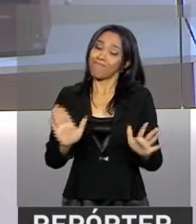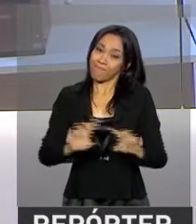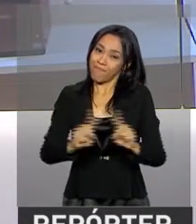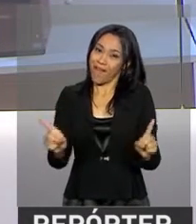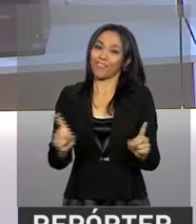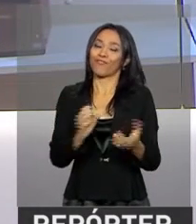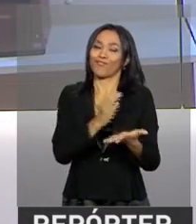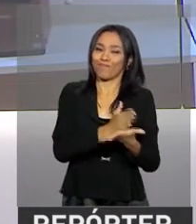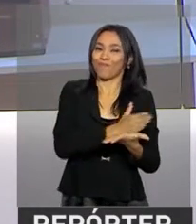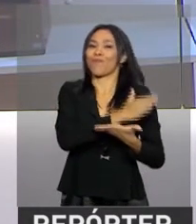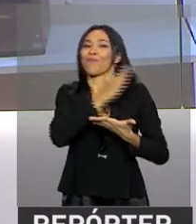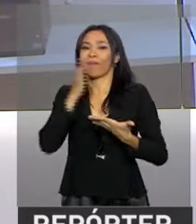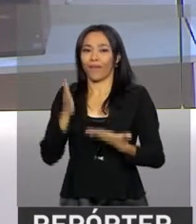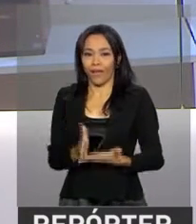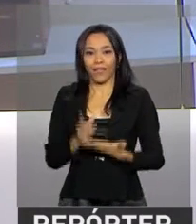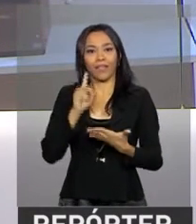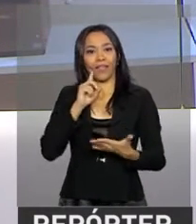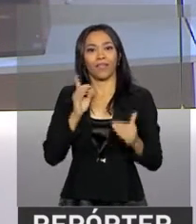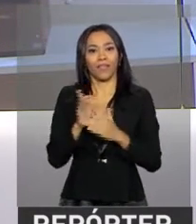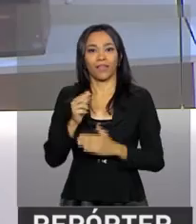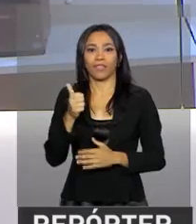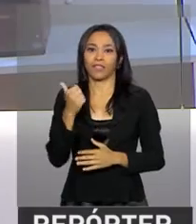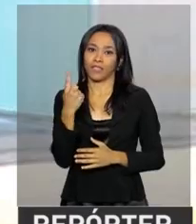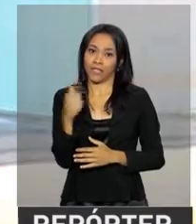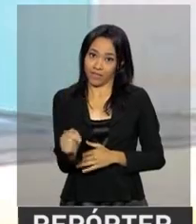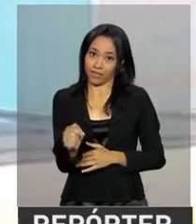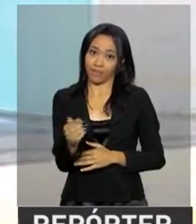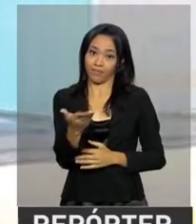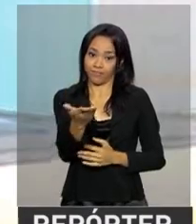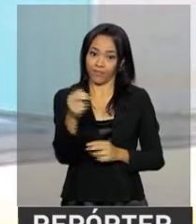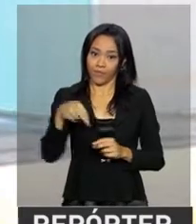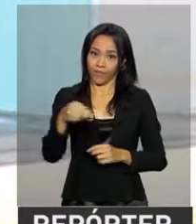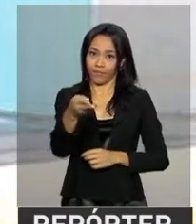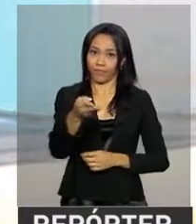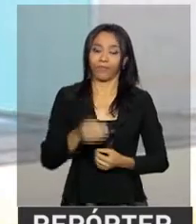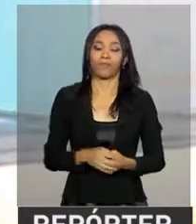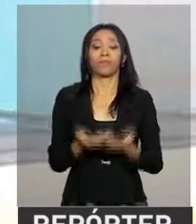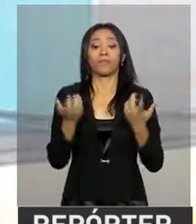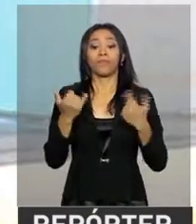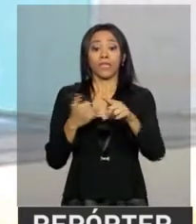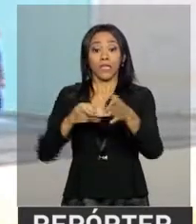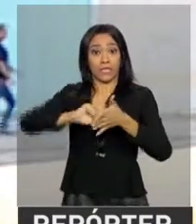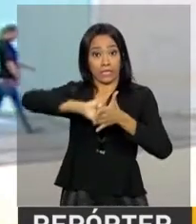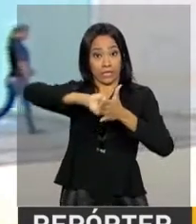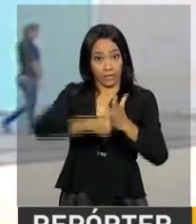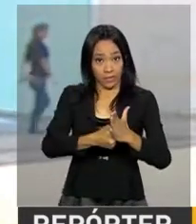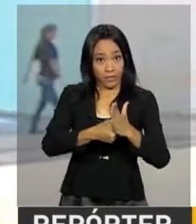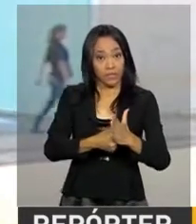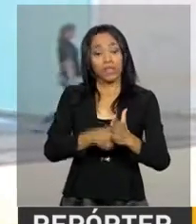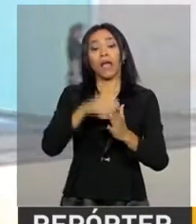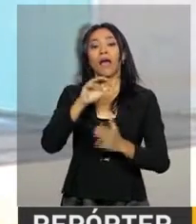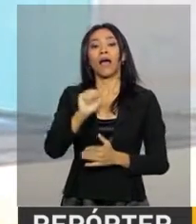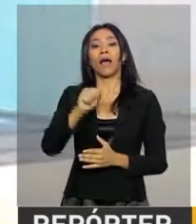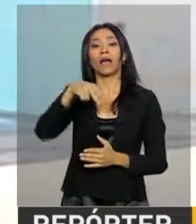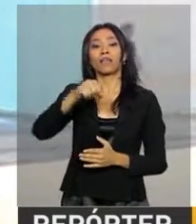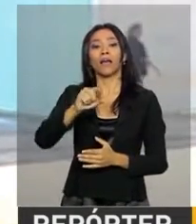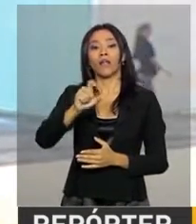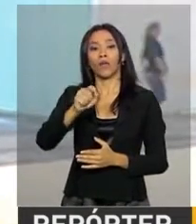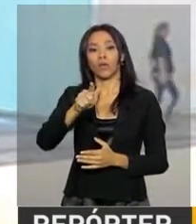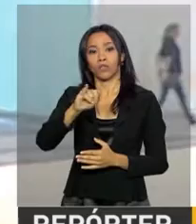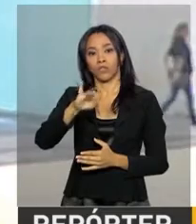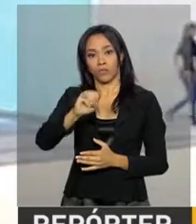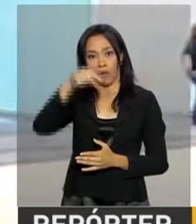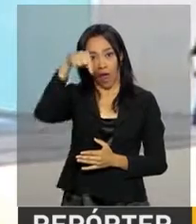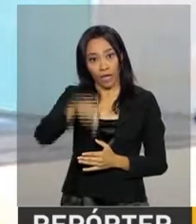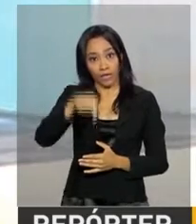novembro mara que lupi tem os detalhes o desligamento da tv analógica aqui no distrito federal